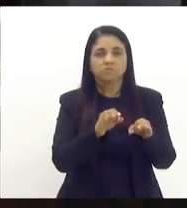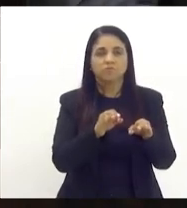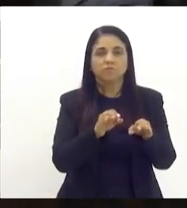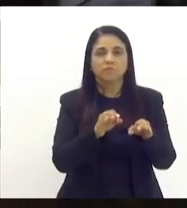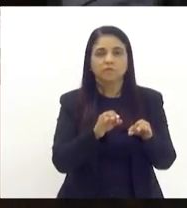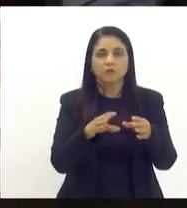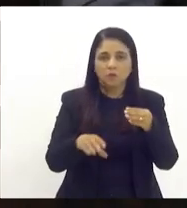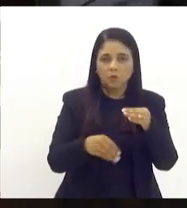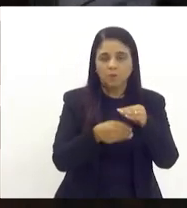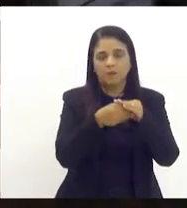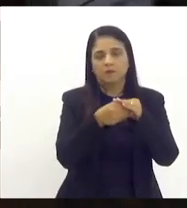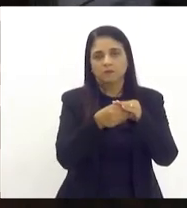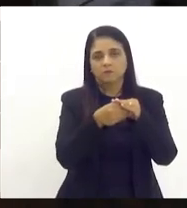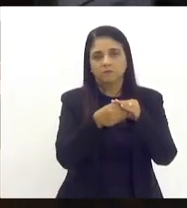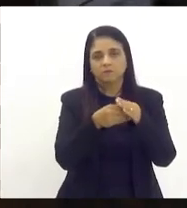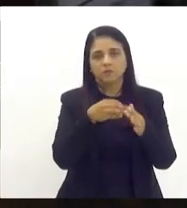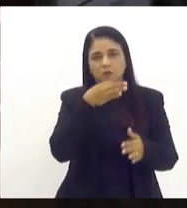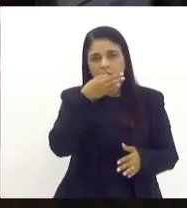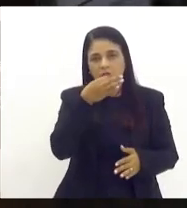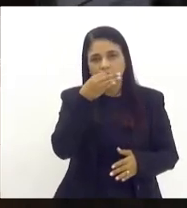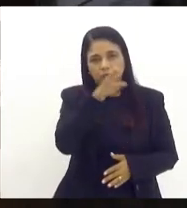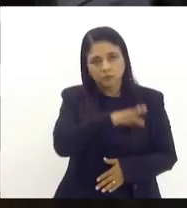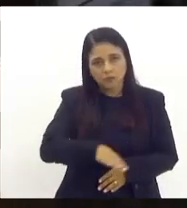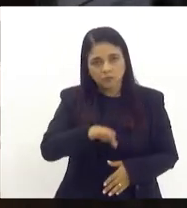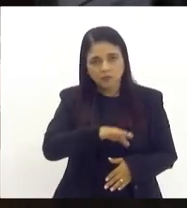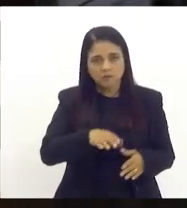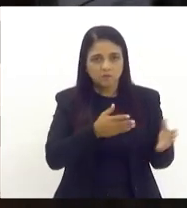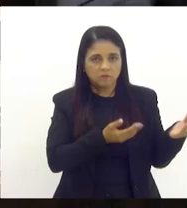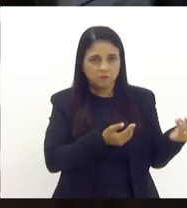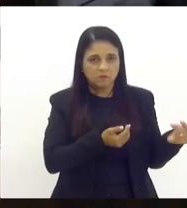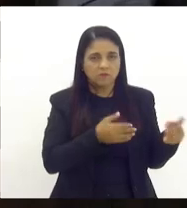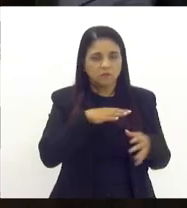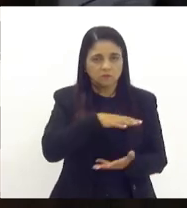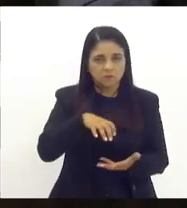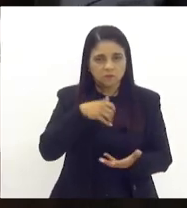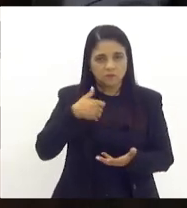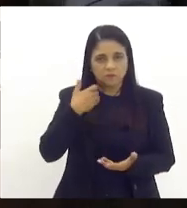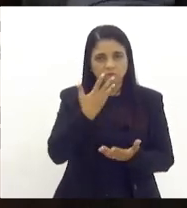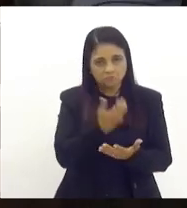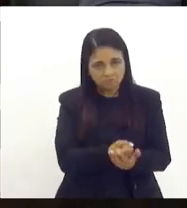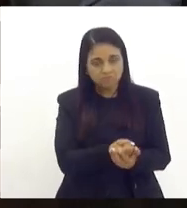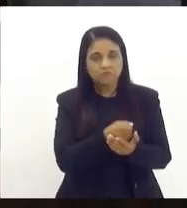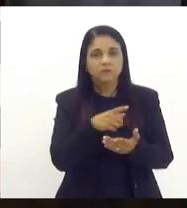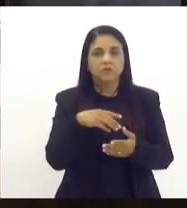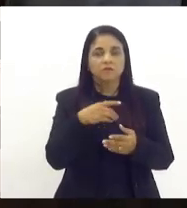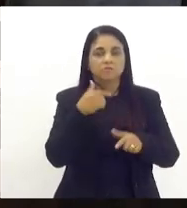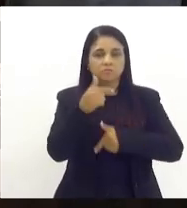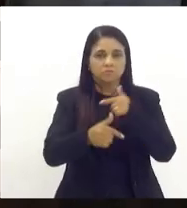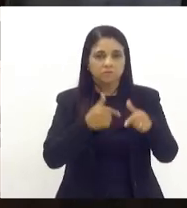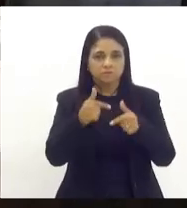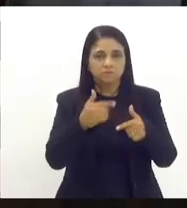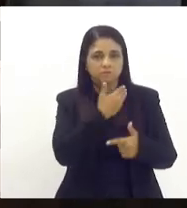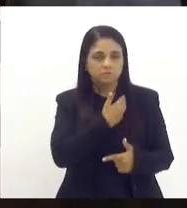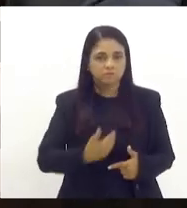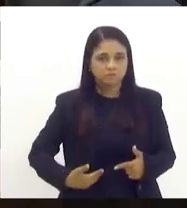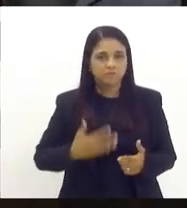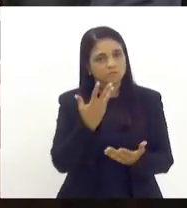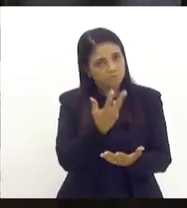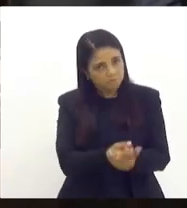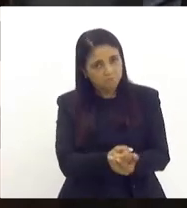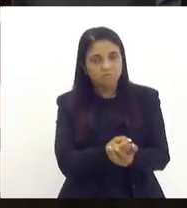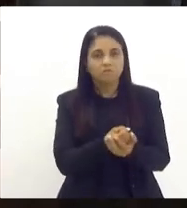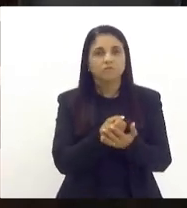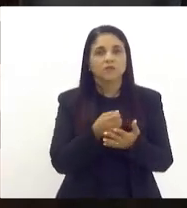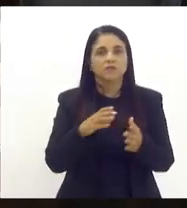com emendas de assunto da Criança e do Adolescente do Idoso favorável de serviço público favorável